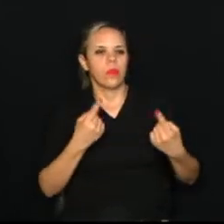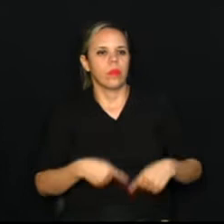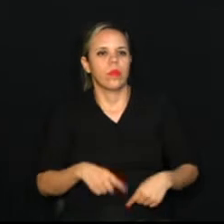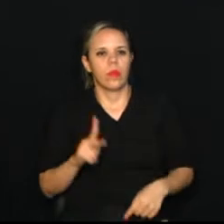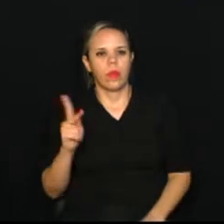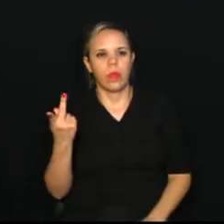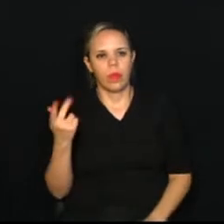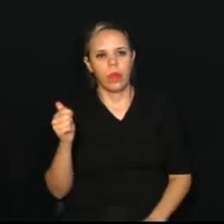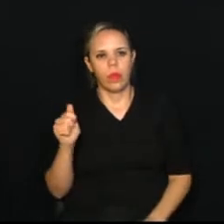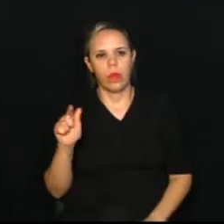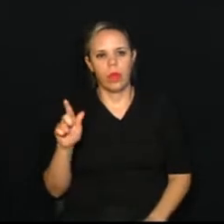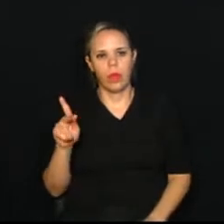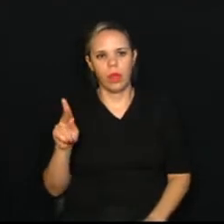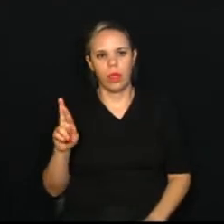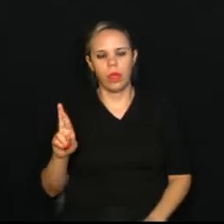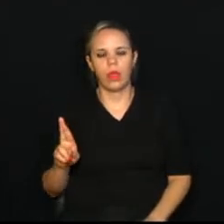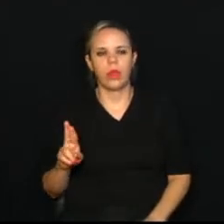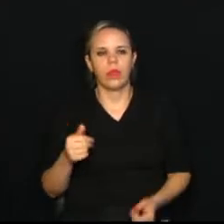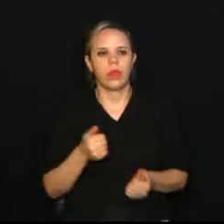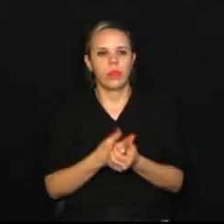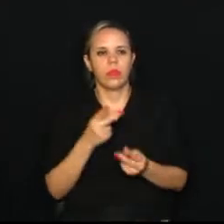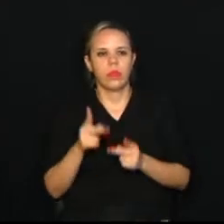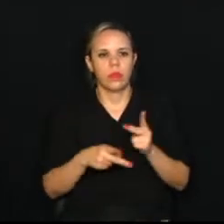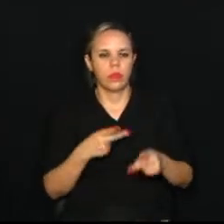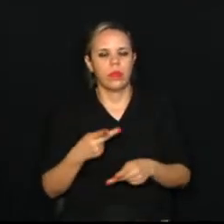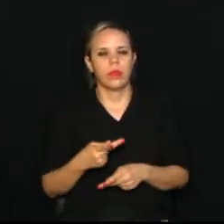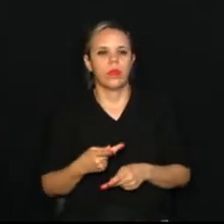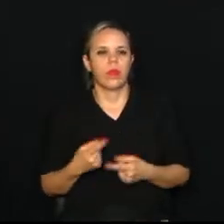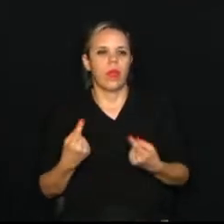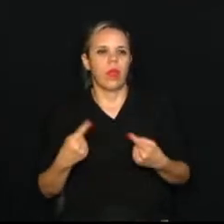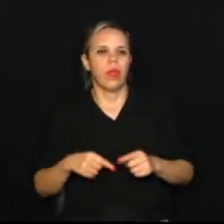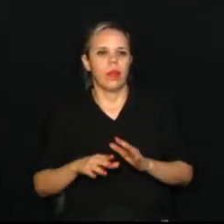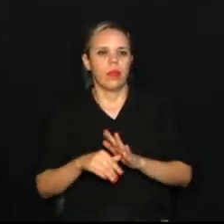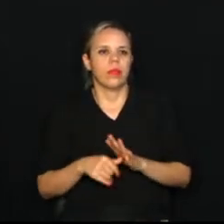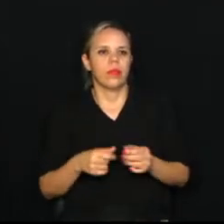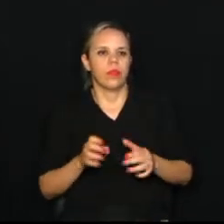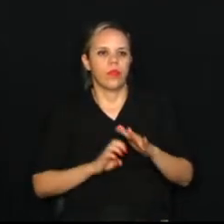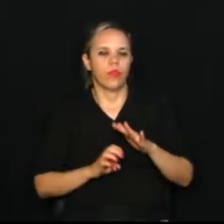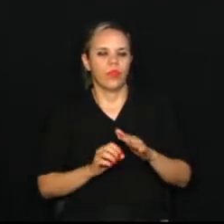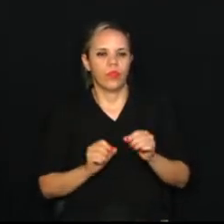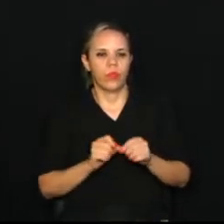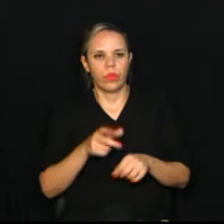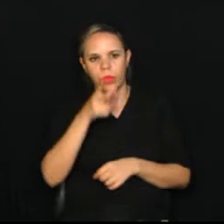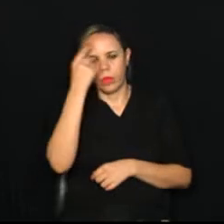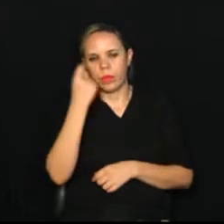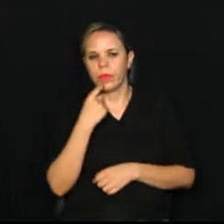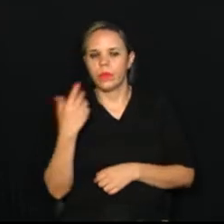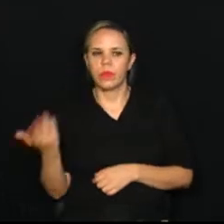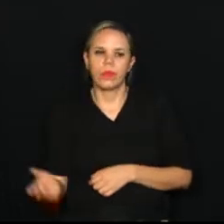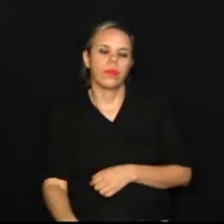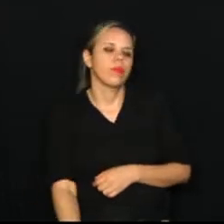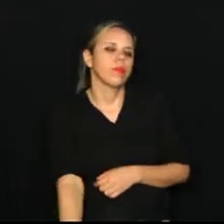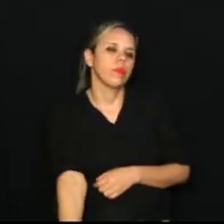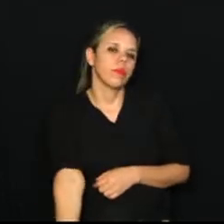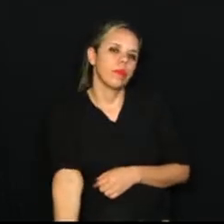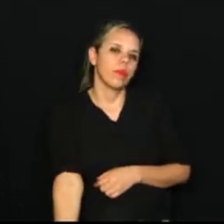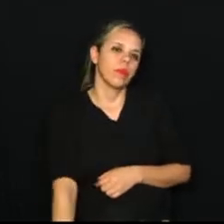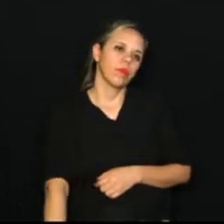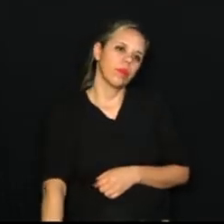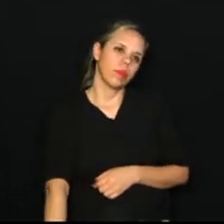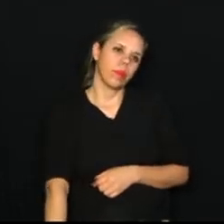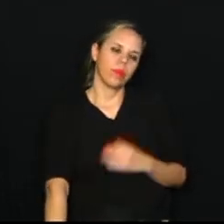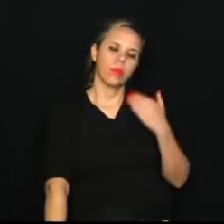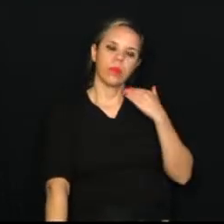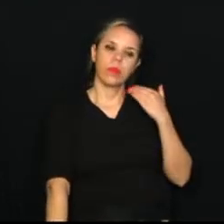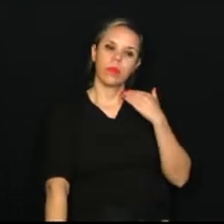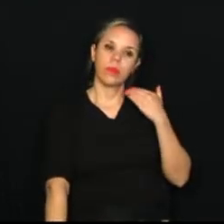vocês têm acompanhado muita gente que tem atacado grandes empresas, a Prefeitura de Campinas, e os bancos,